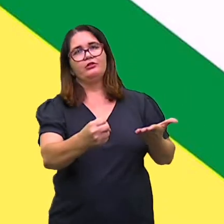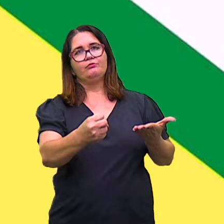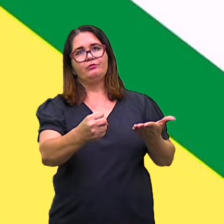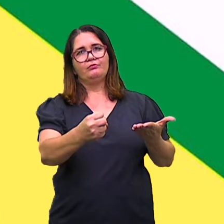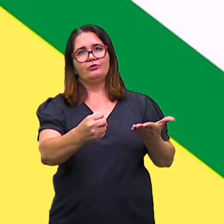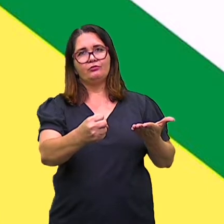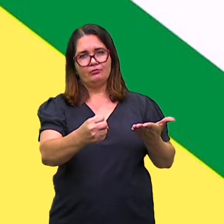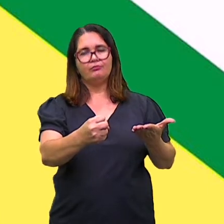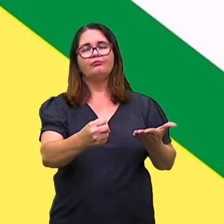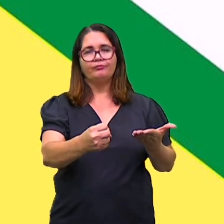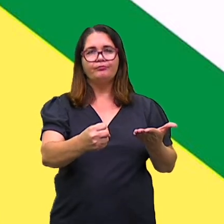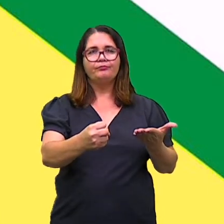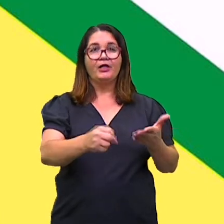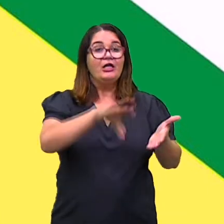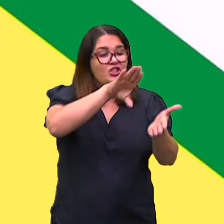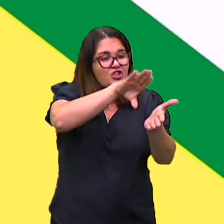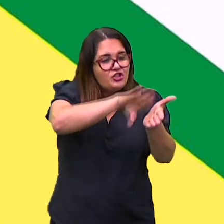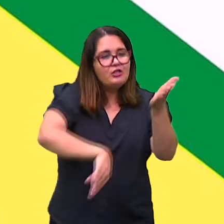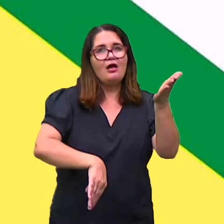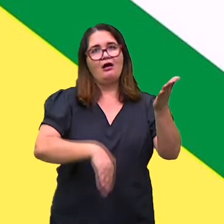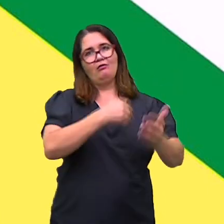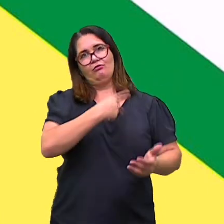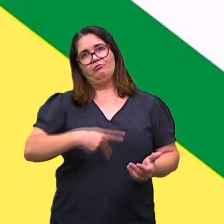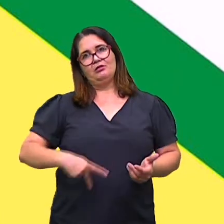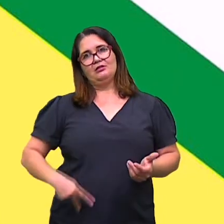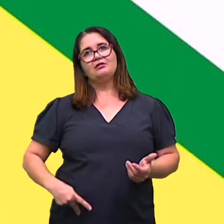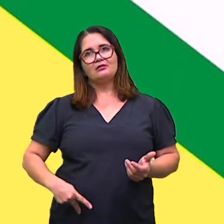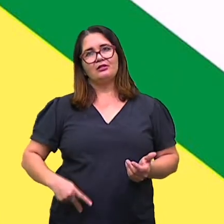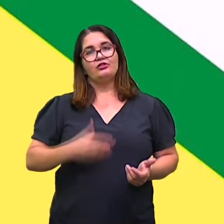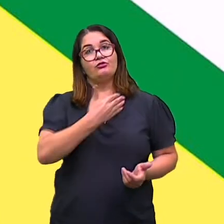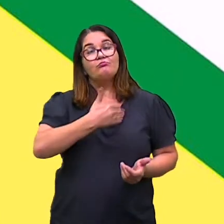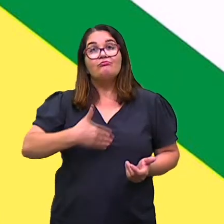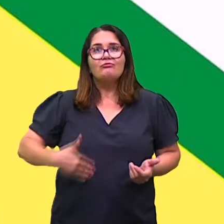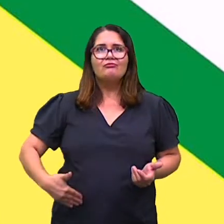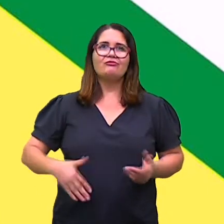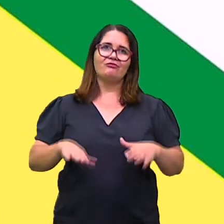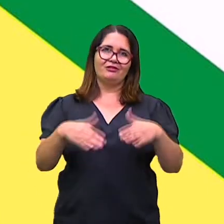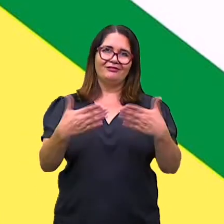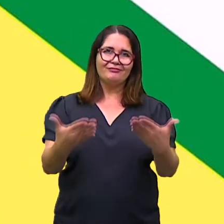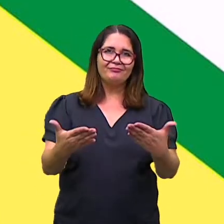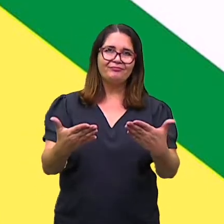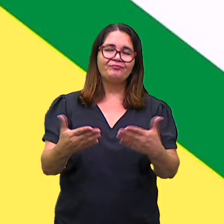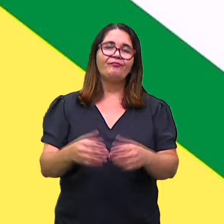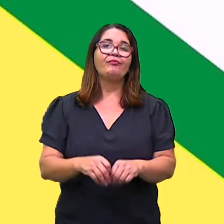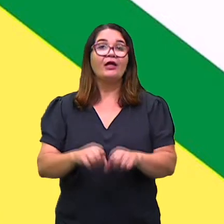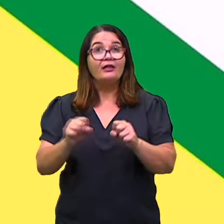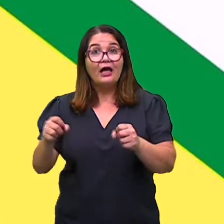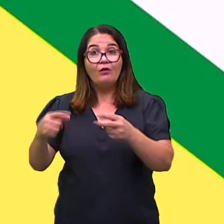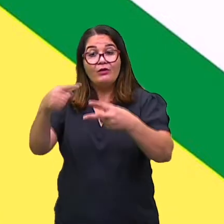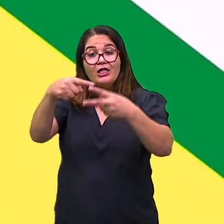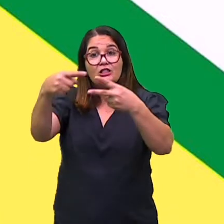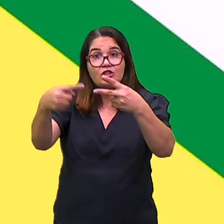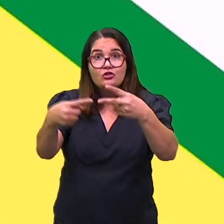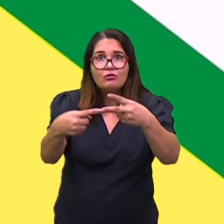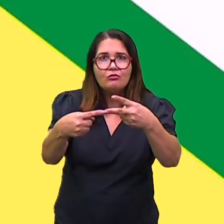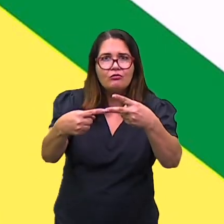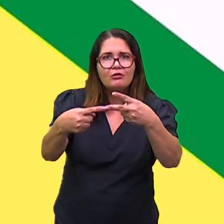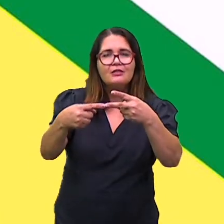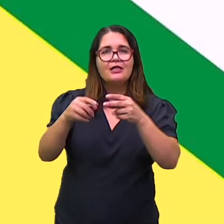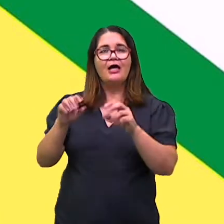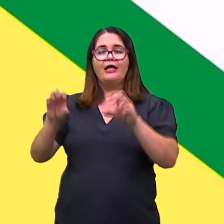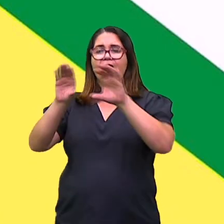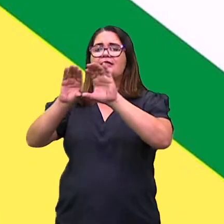Oficial. Então, o processo chegou ou na Câmara ou no Senado, houve a